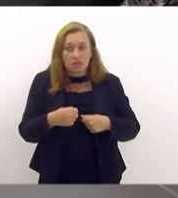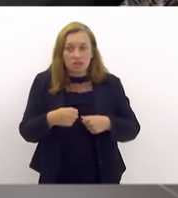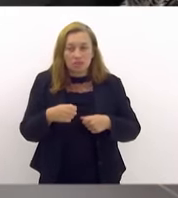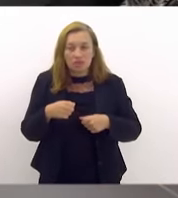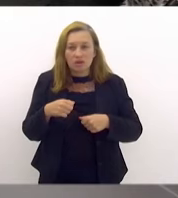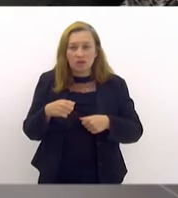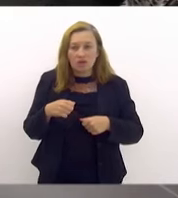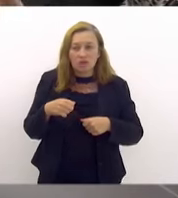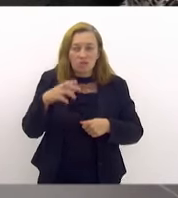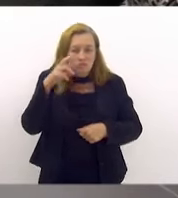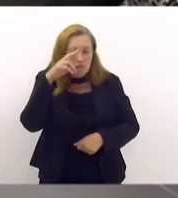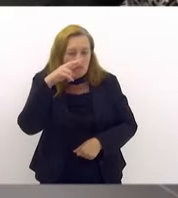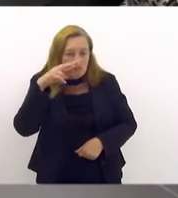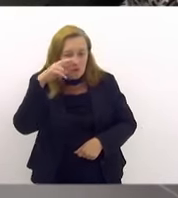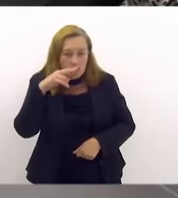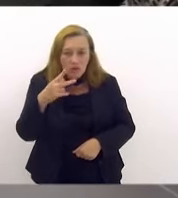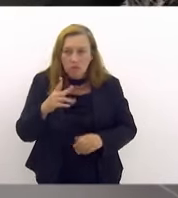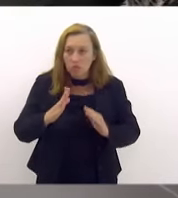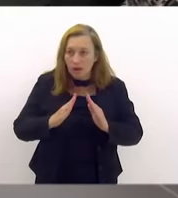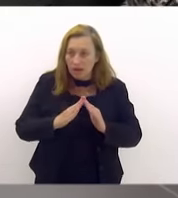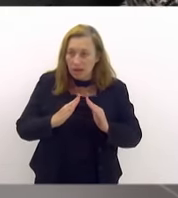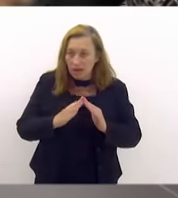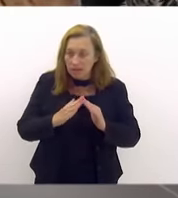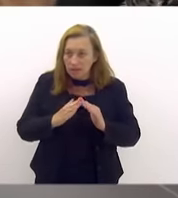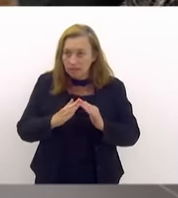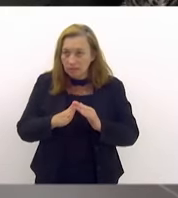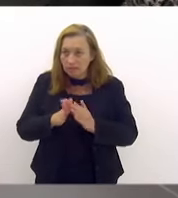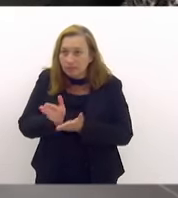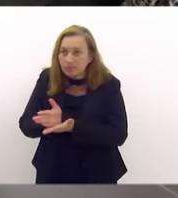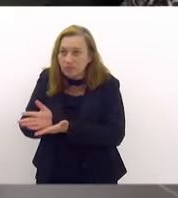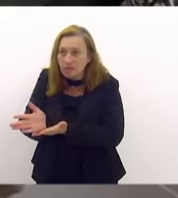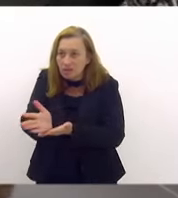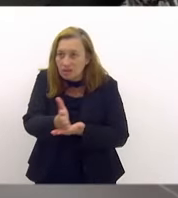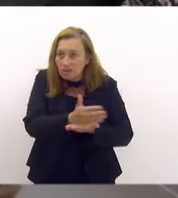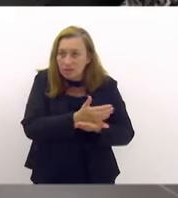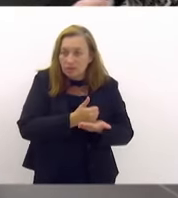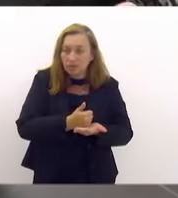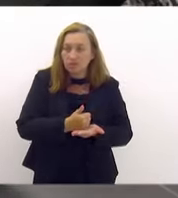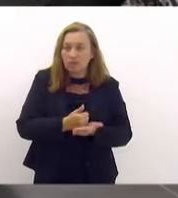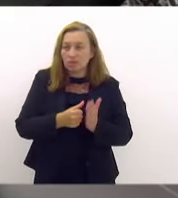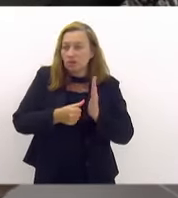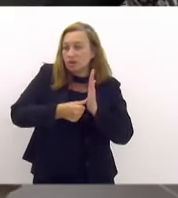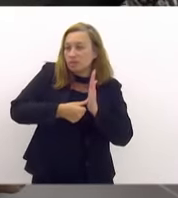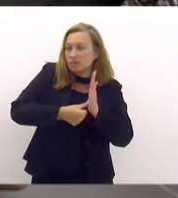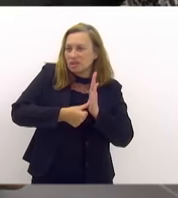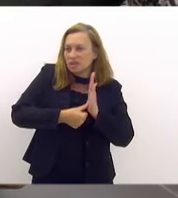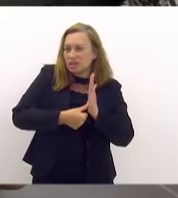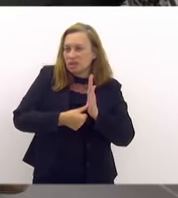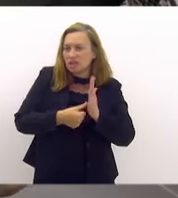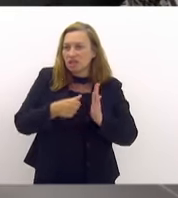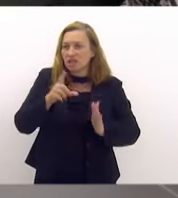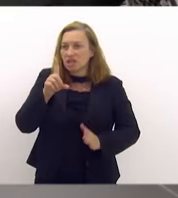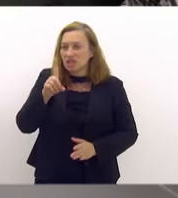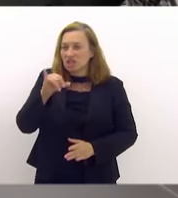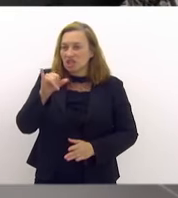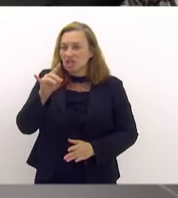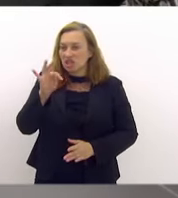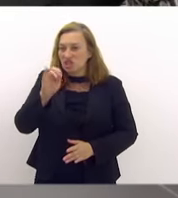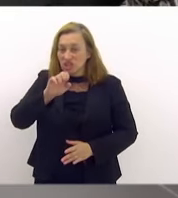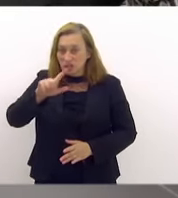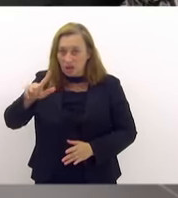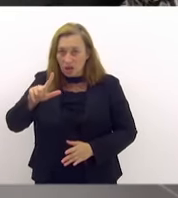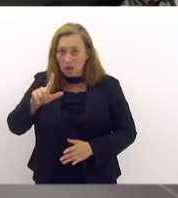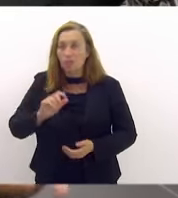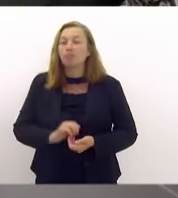casa vou ter que colher uma impressão digital eu vou ter